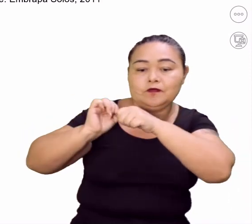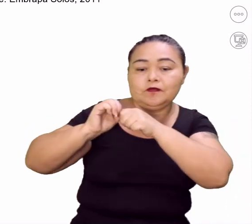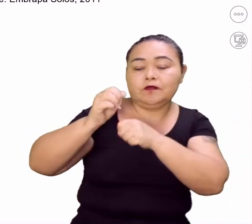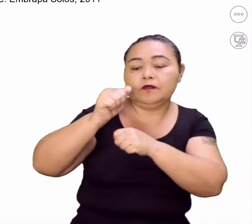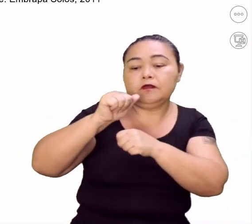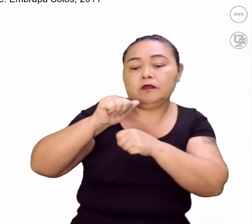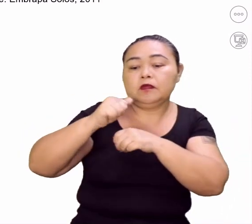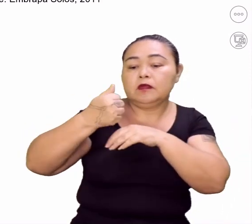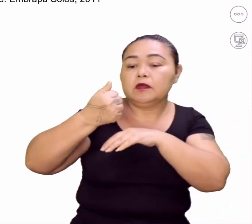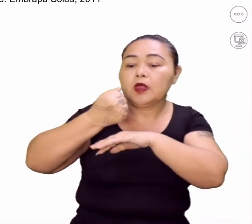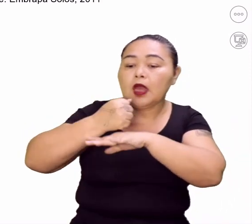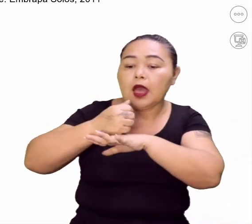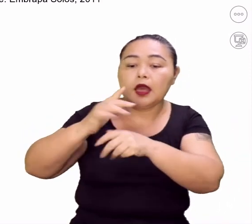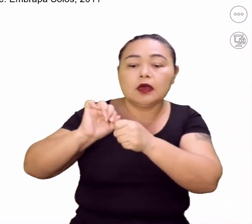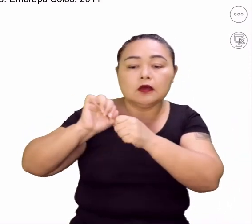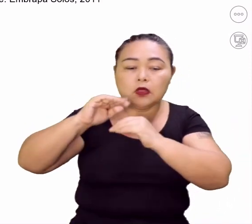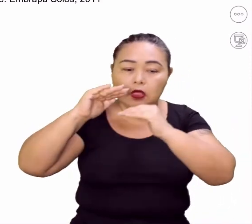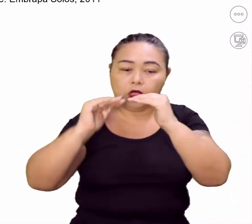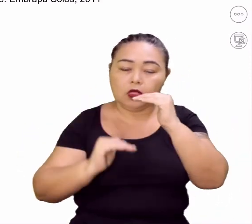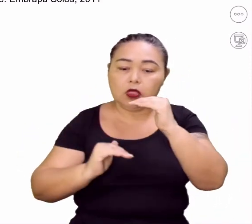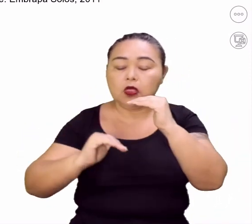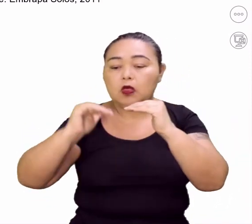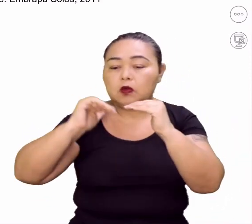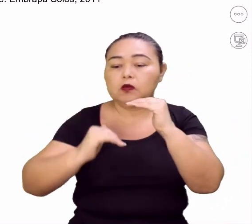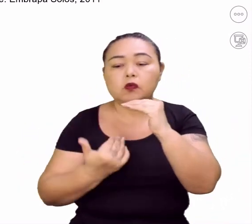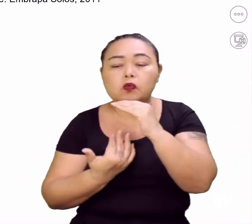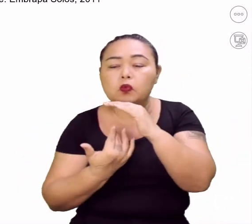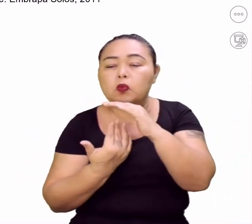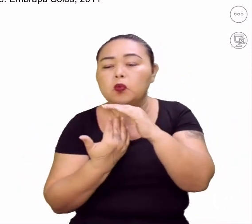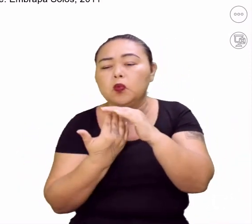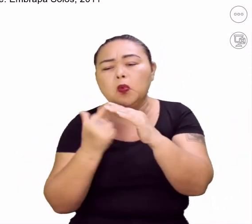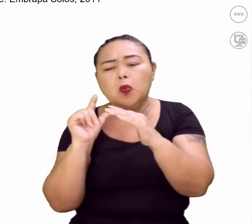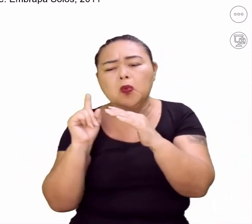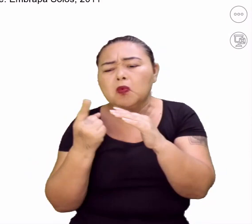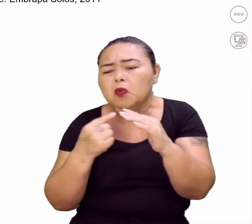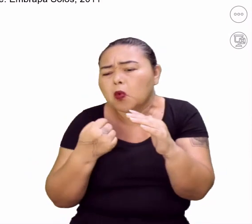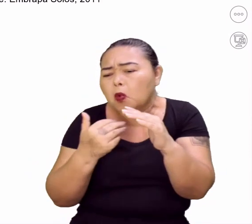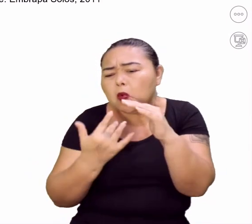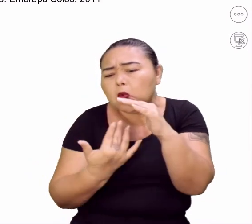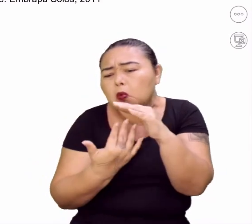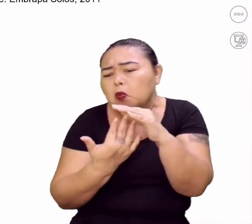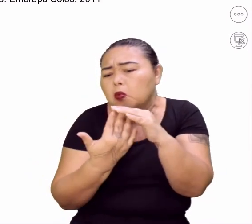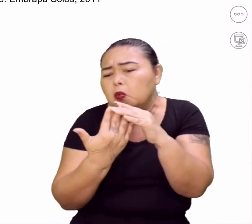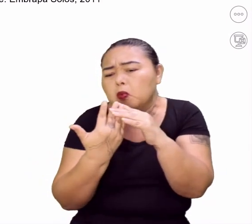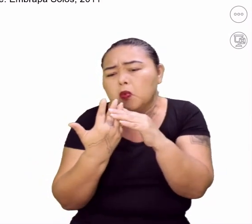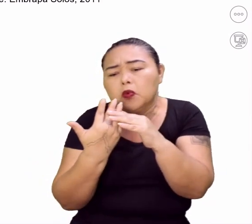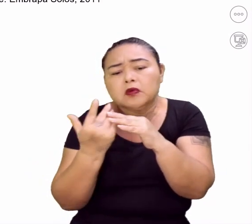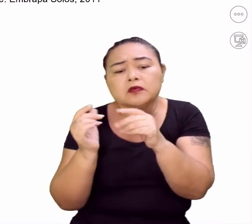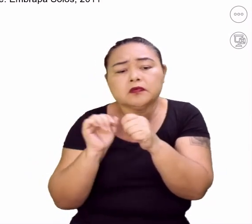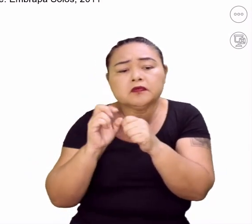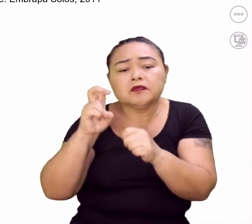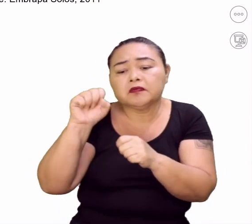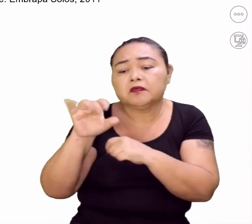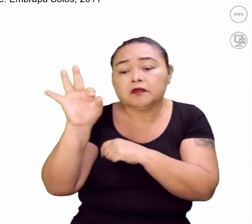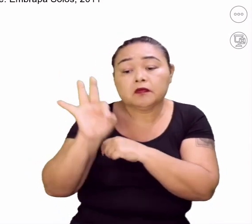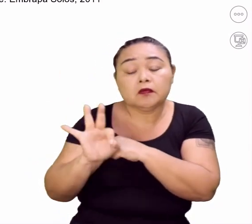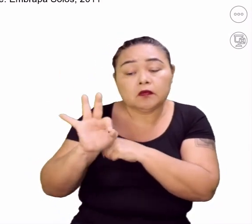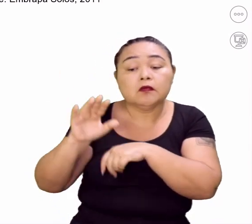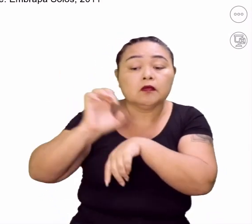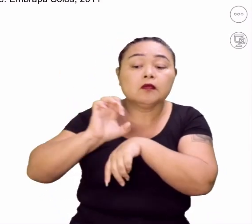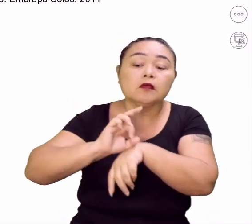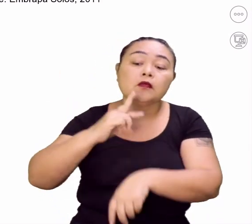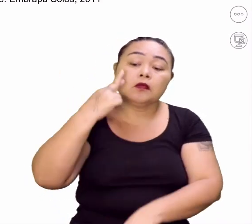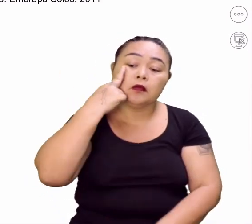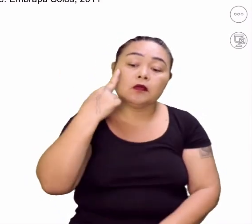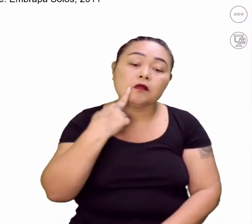ácidos e de baixa fertilidade natural. Então, latossolo, 58% de Rondônia,